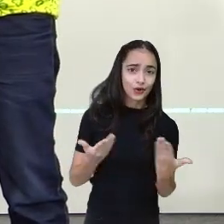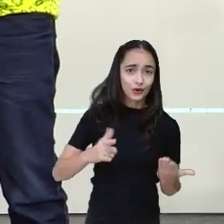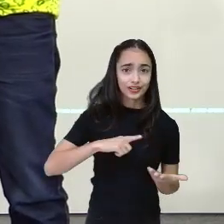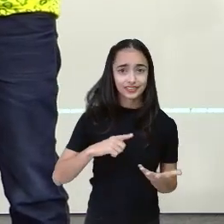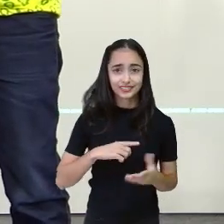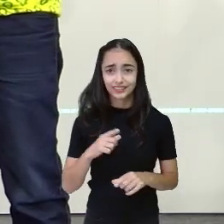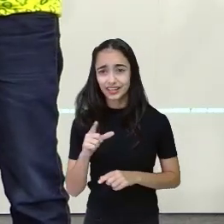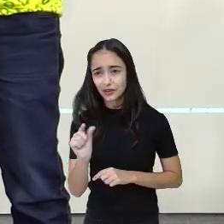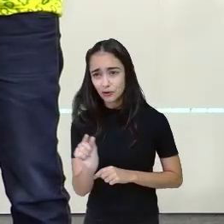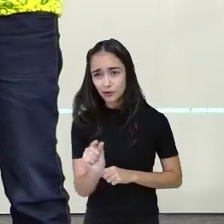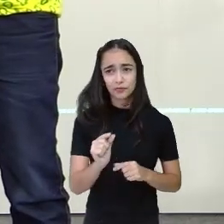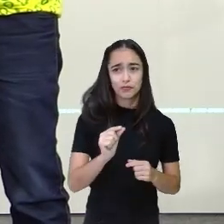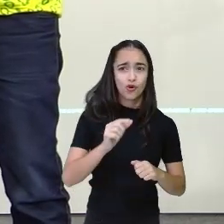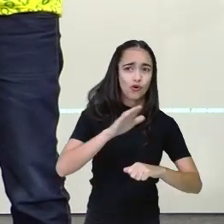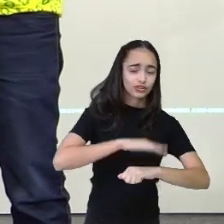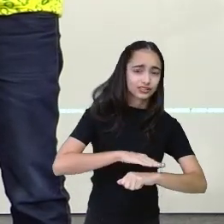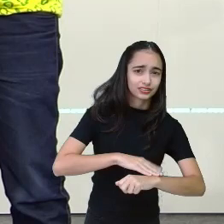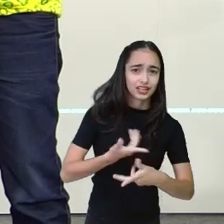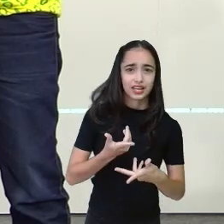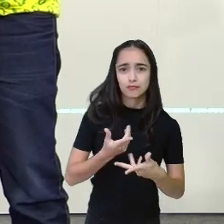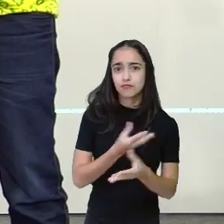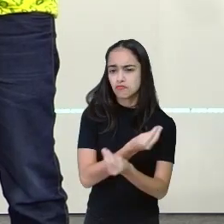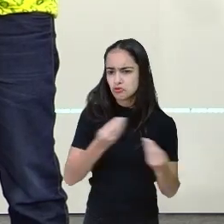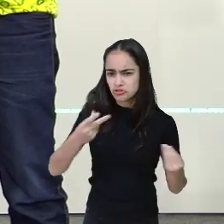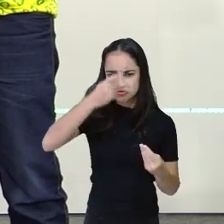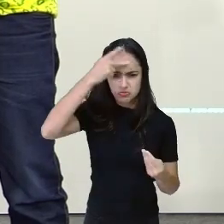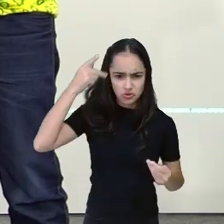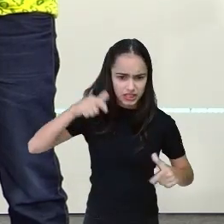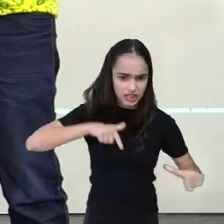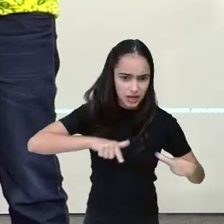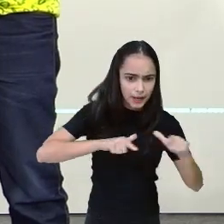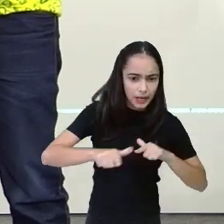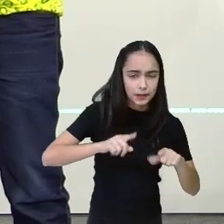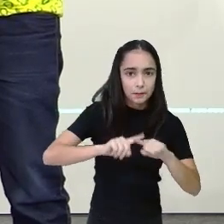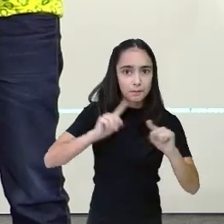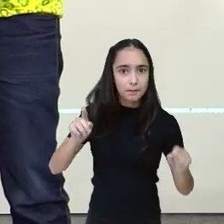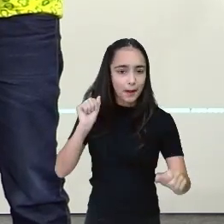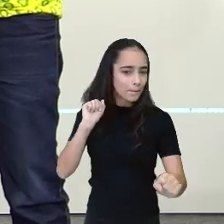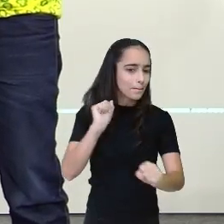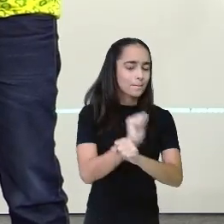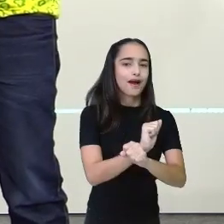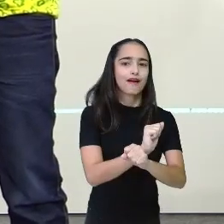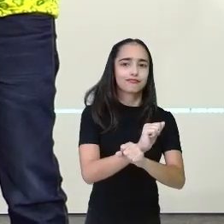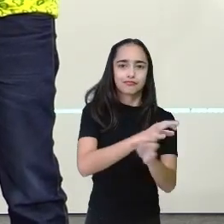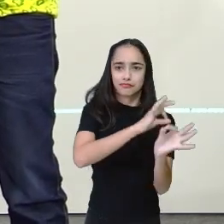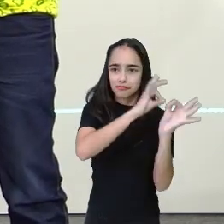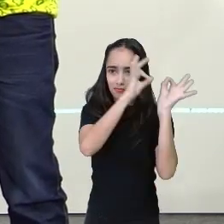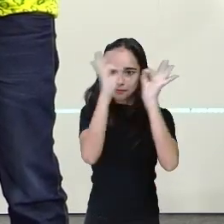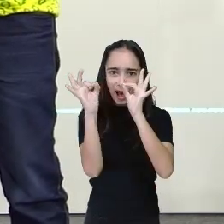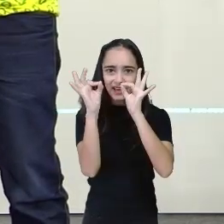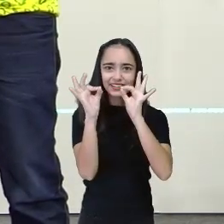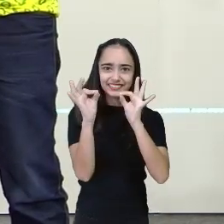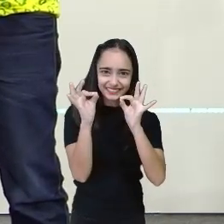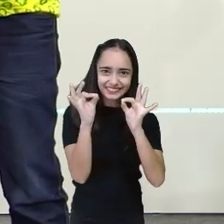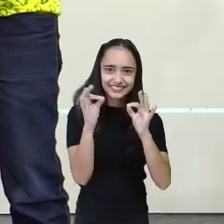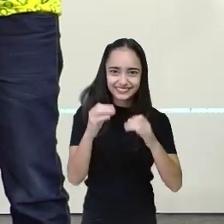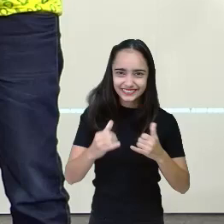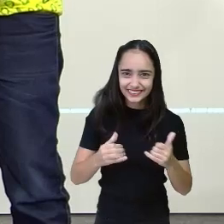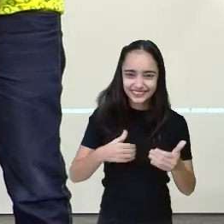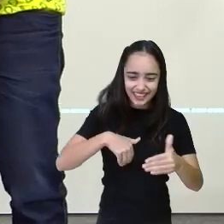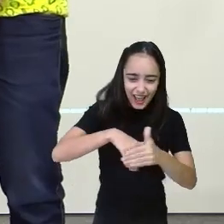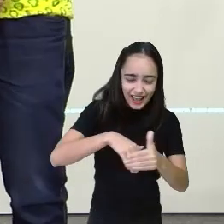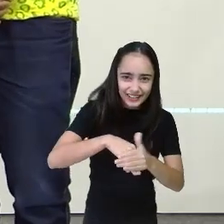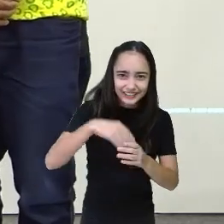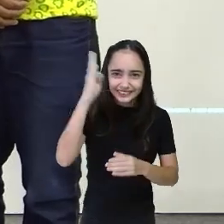canhado ainda, É. porque a gente tá trabalhando. Sim. Mas mesmo assim, a turma não deixa de parar para assistir a nossa seleção. E a expectativa é hoje que todo mundo fique